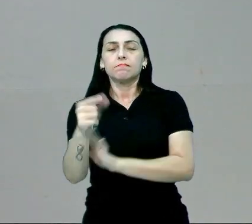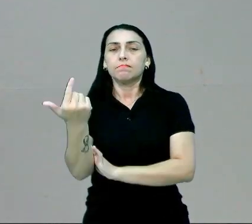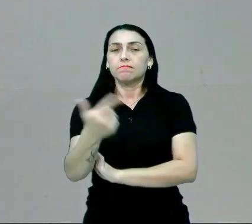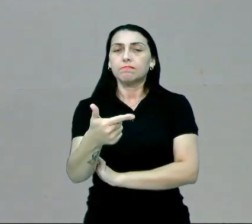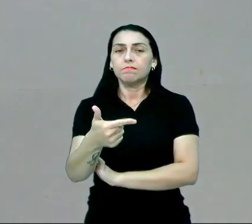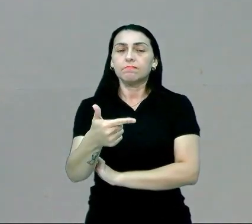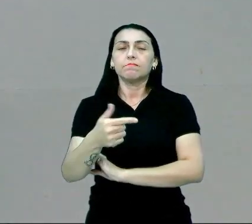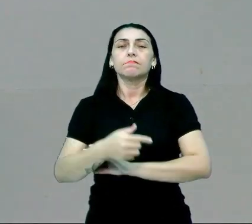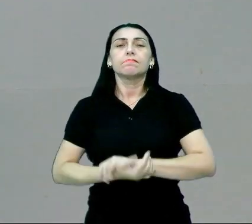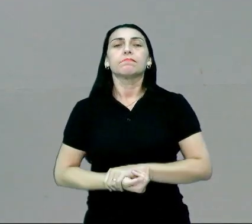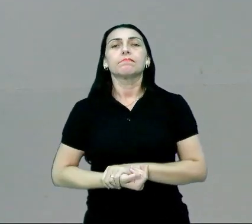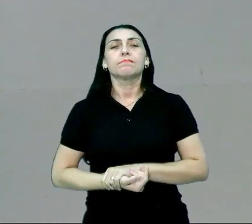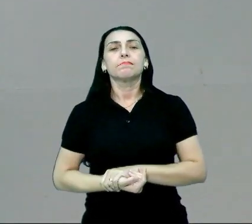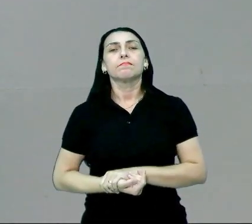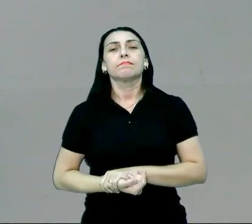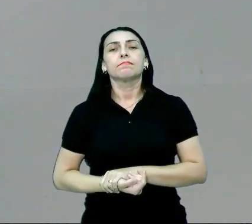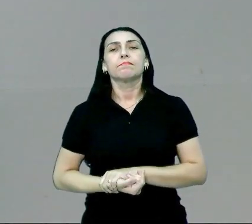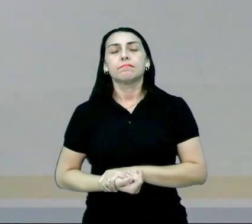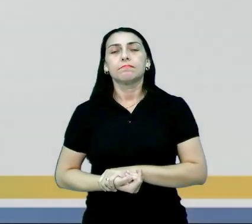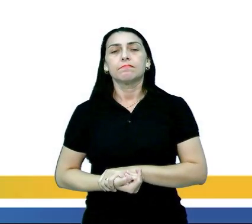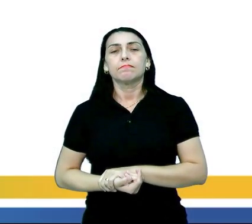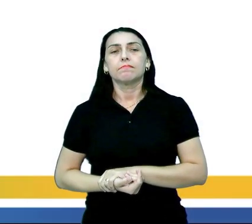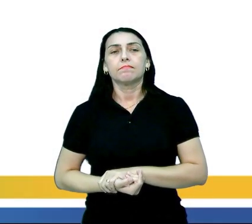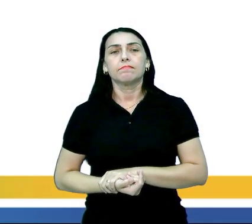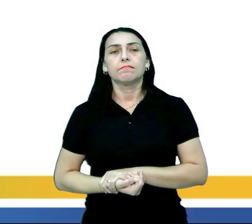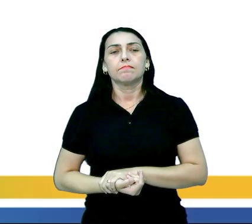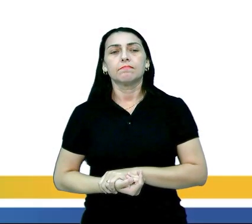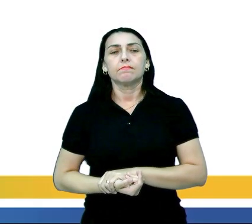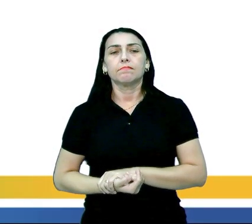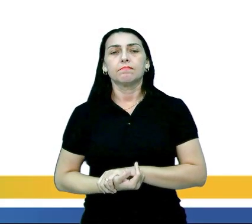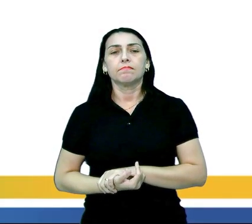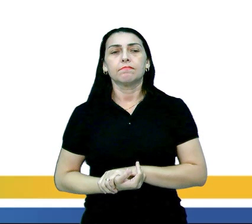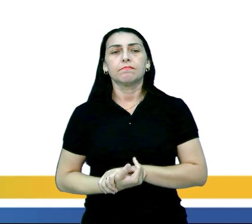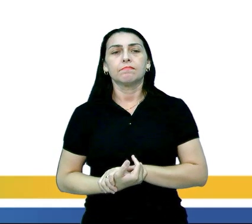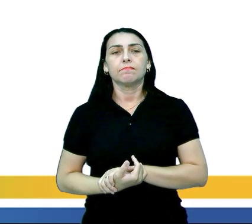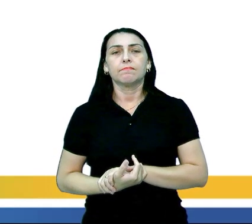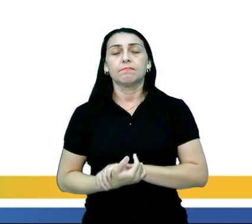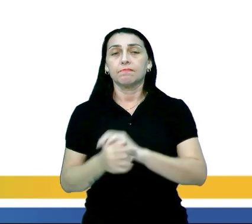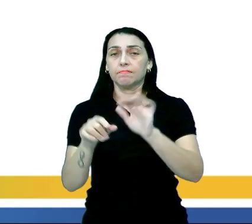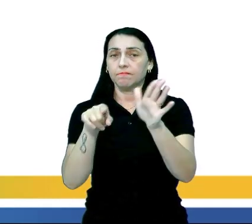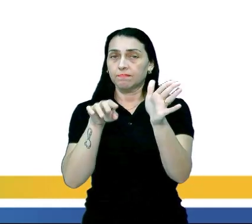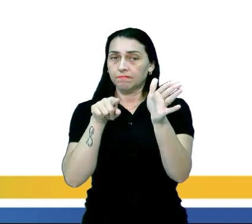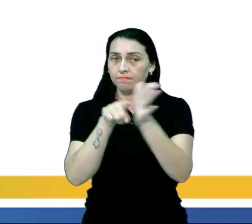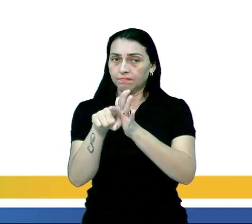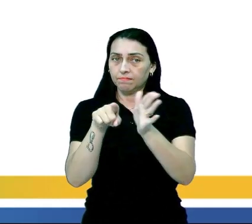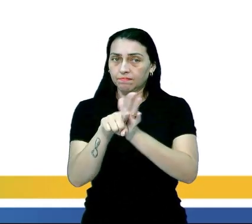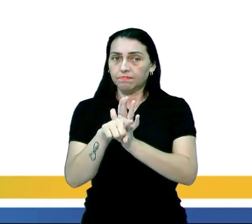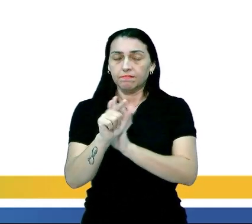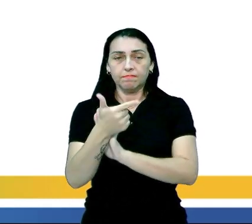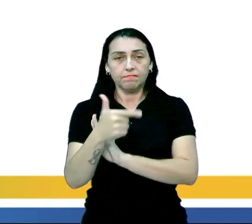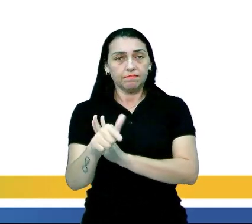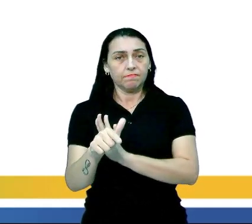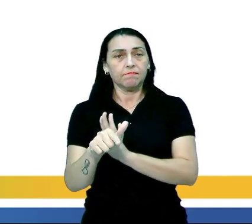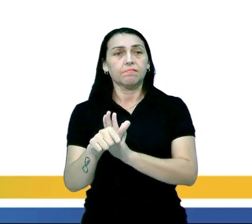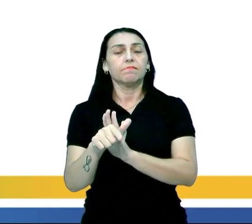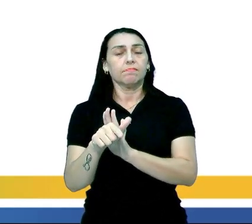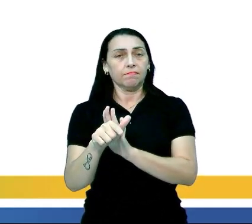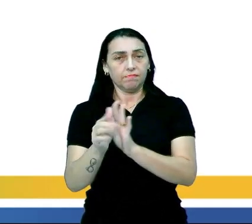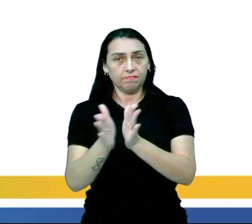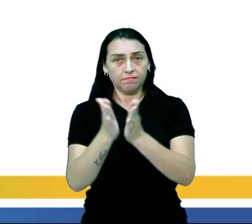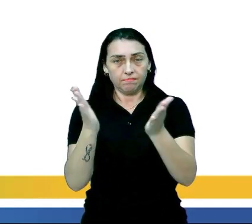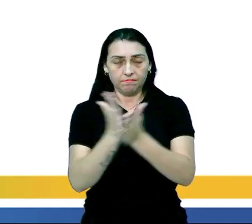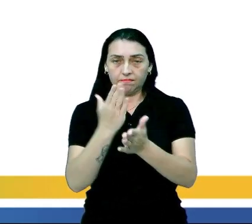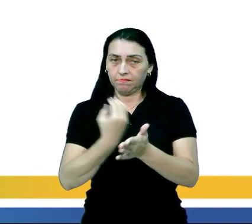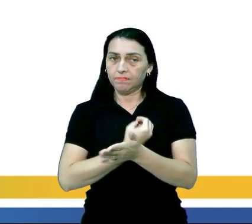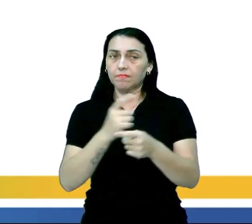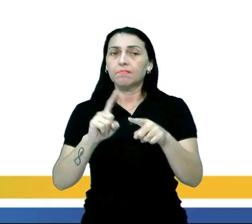avançar? Mais uma questão do nosso exercitando. Dessa vez, essa questão não está contida no